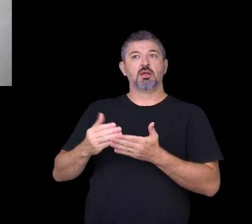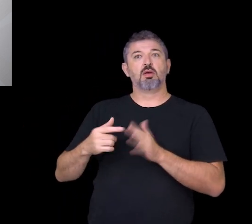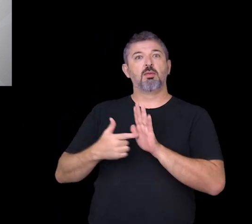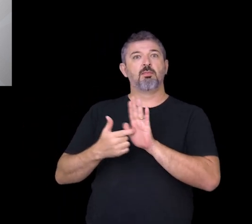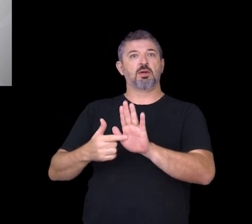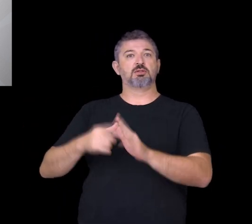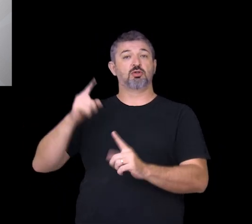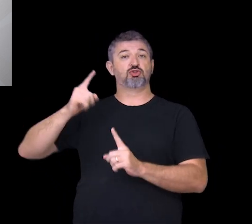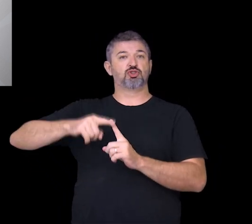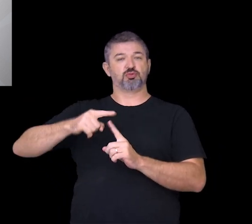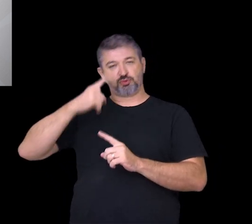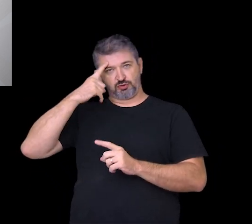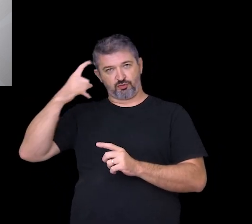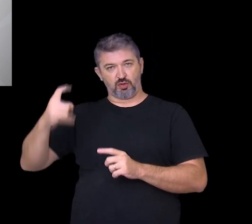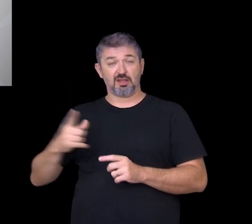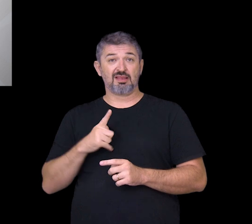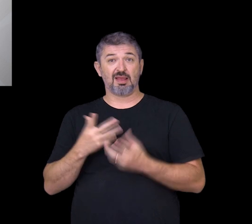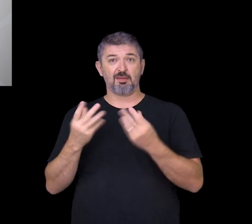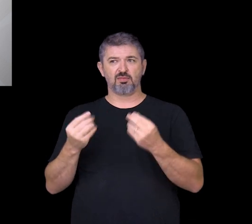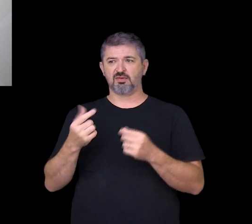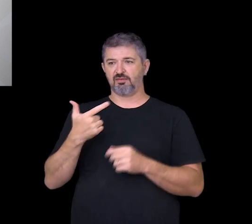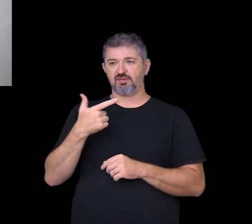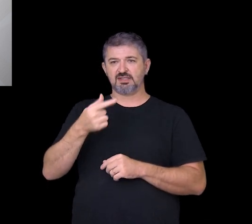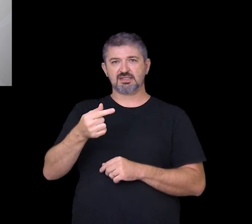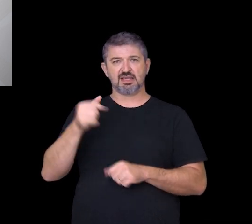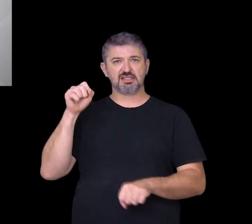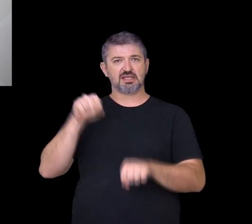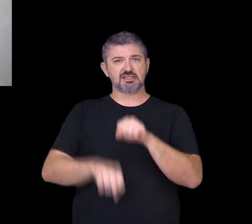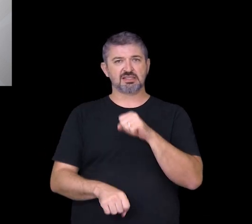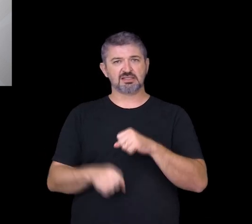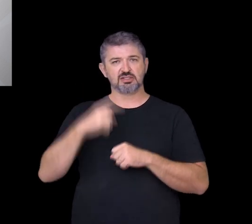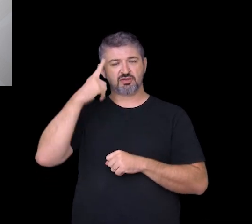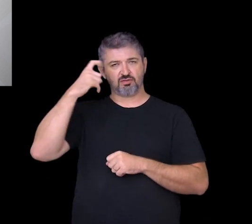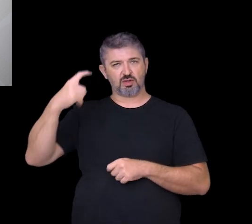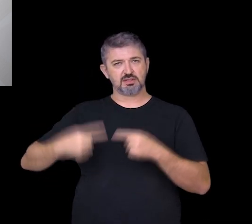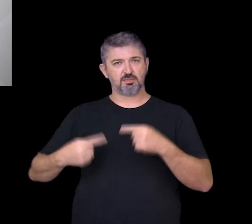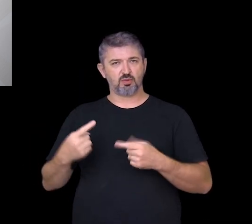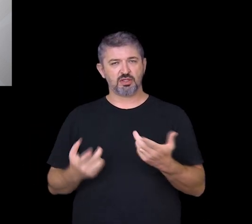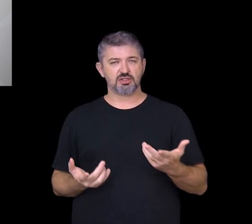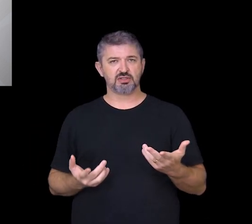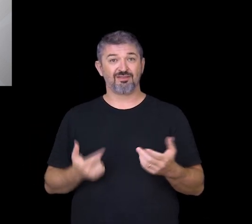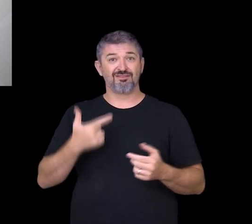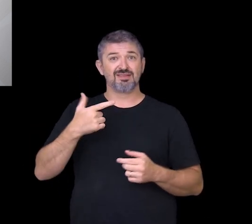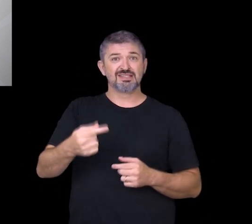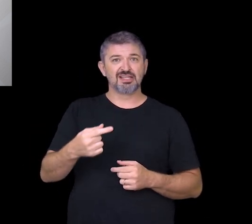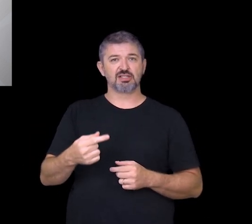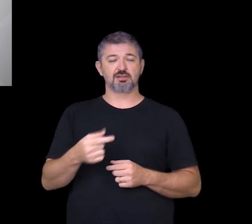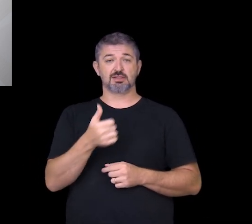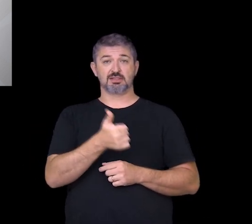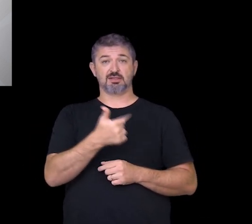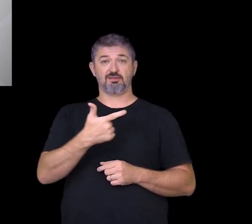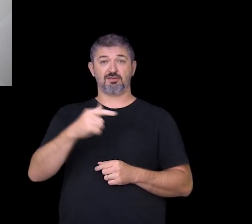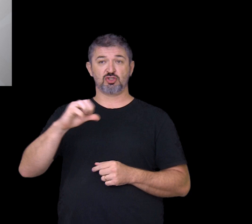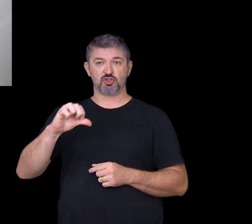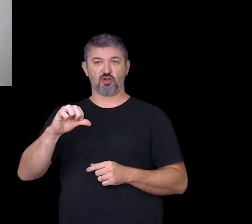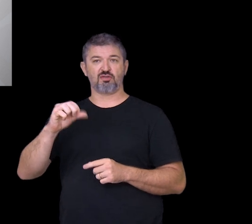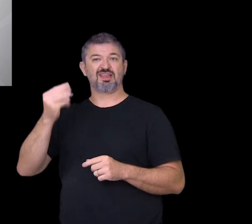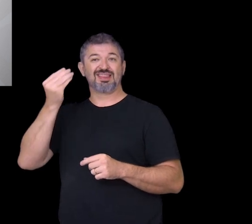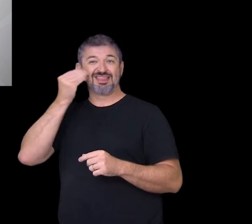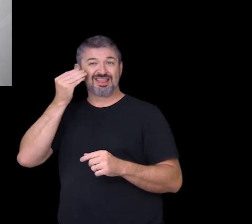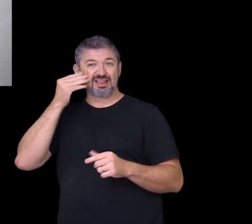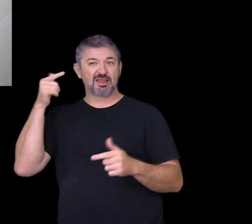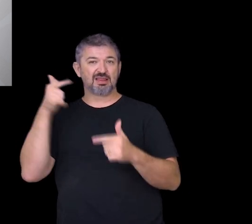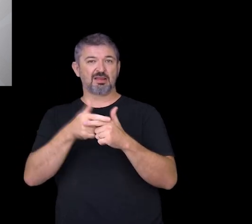foram os tipos de violência, né? Nós tivemos 27 assassinatos por violência política, né?